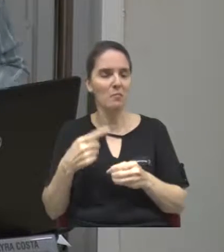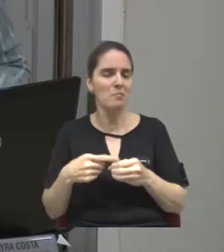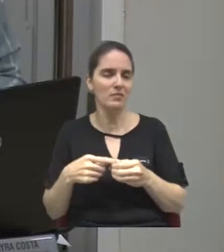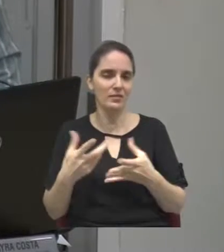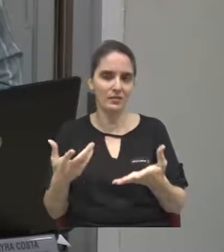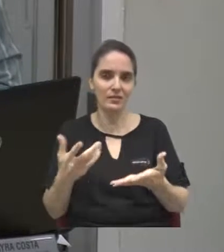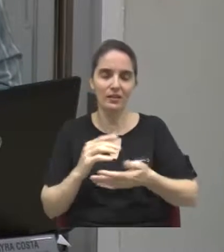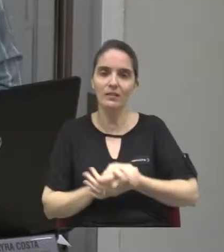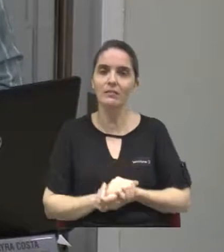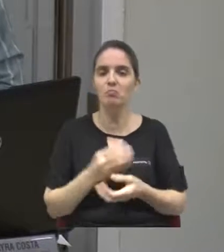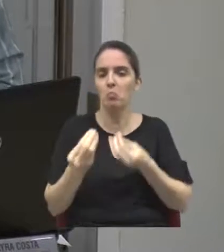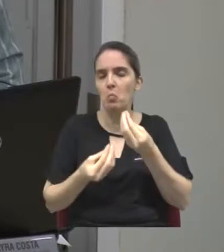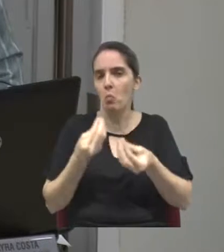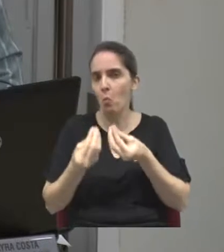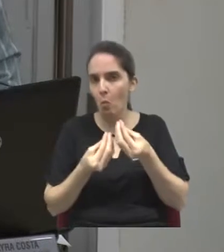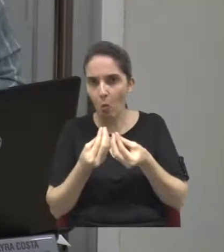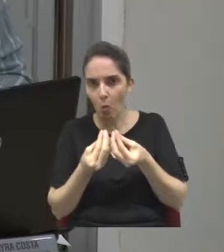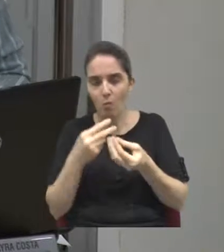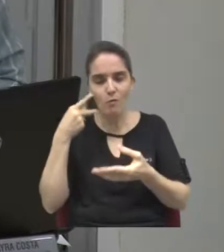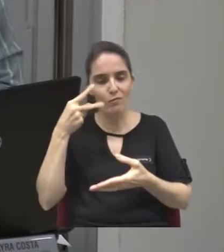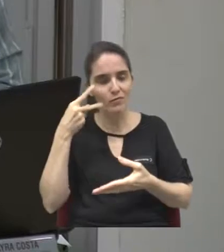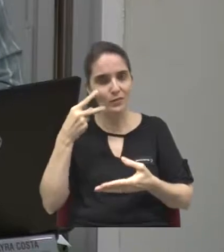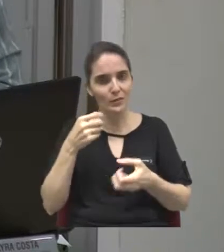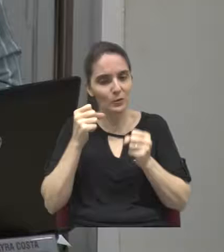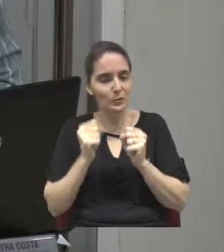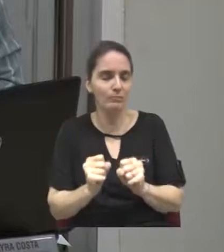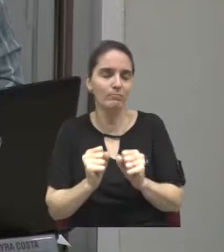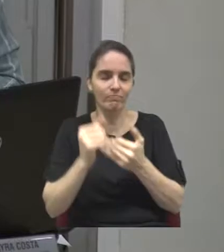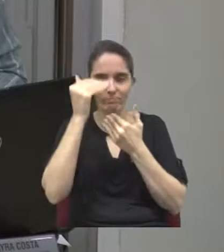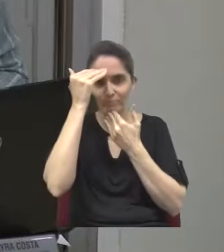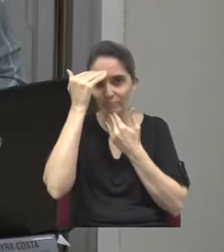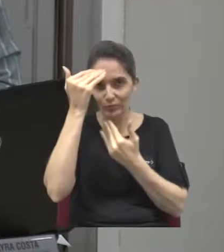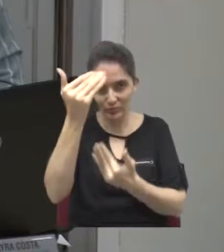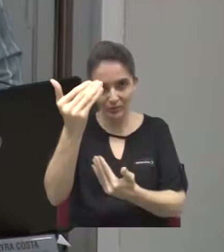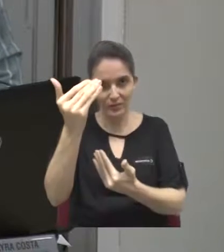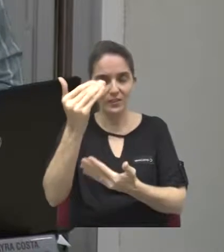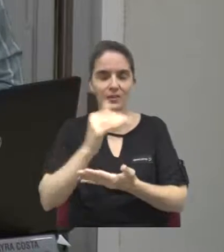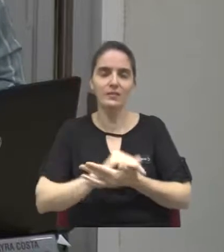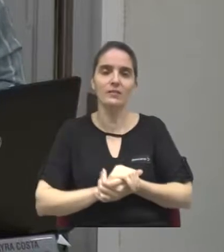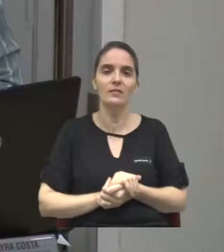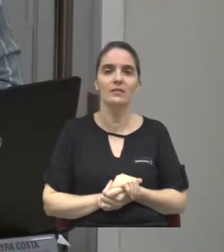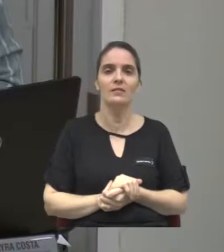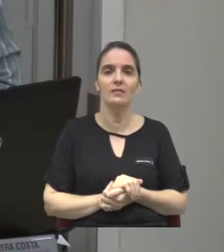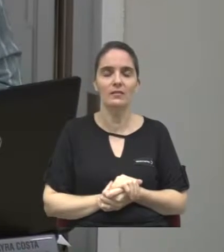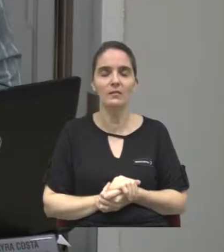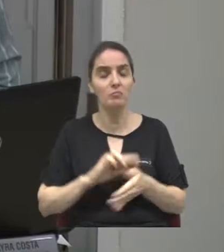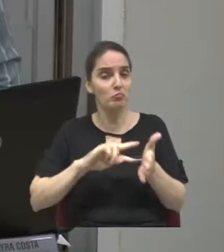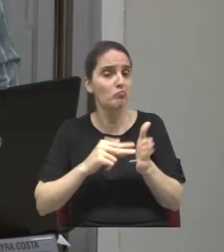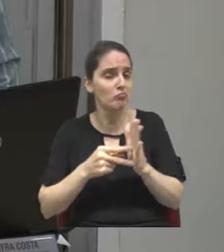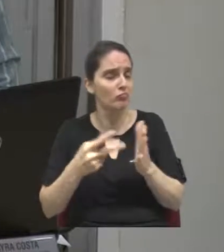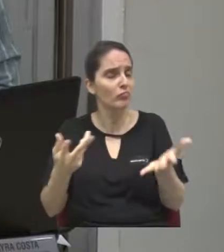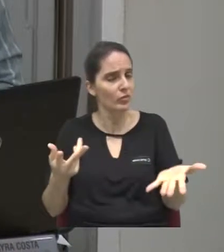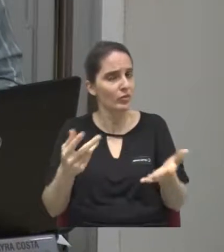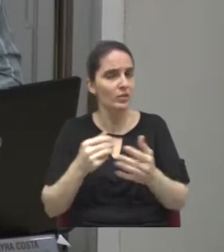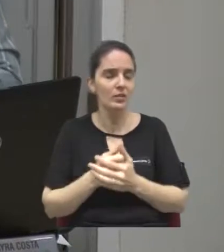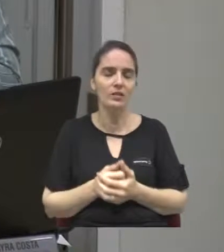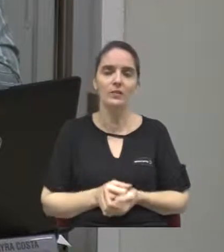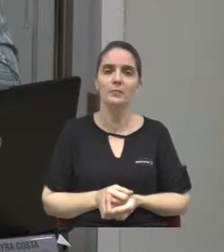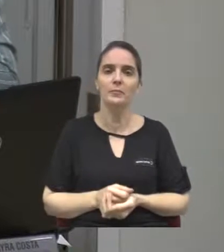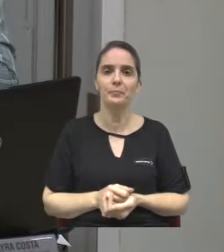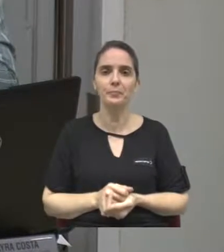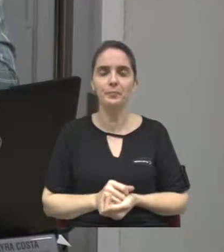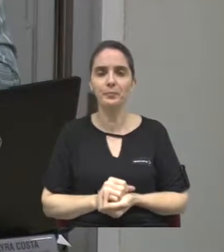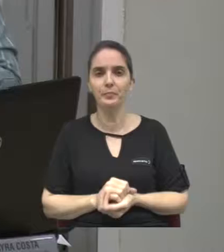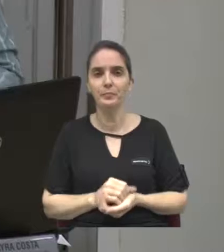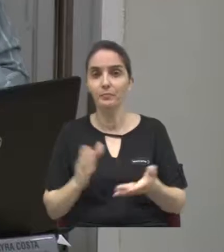forma, é a pequena forma da gente, quanto vereador, esta Casa de Leis, dizer muito obrigado a essa ou a essas pessoas. E a gente, mais